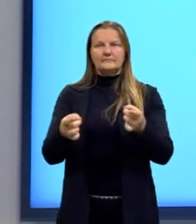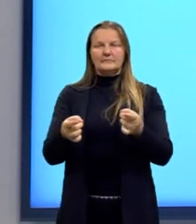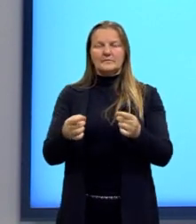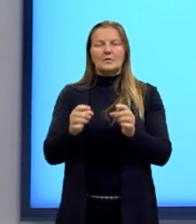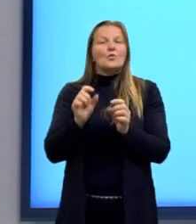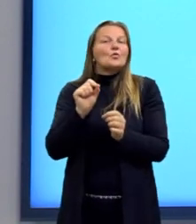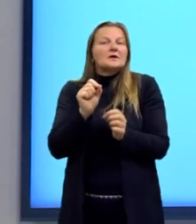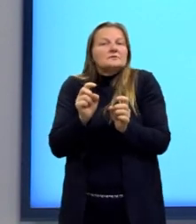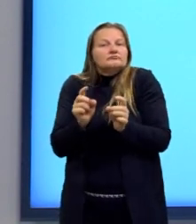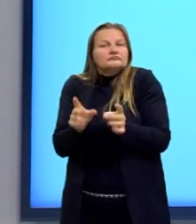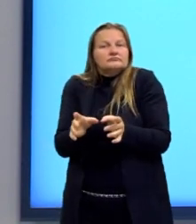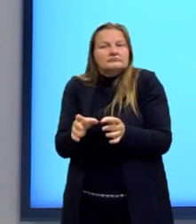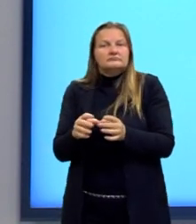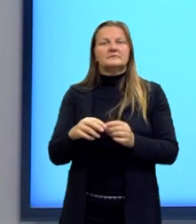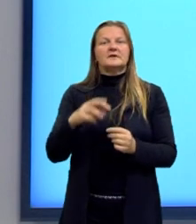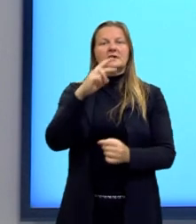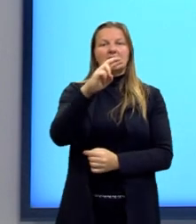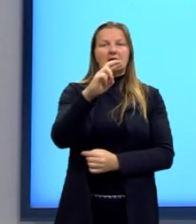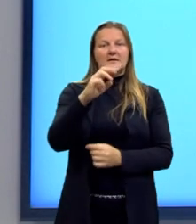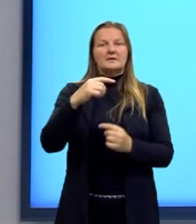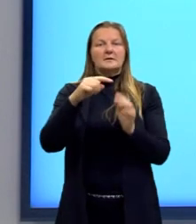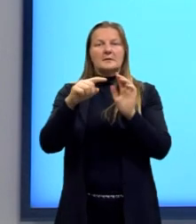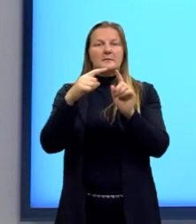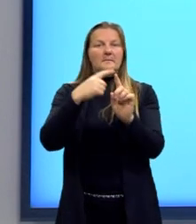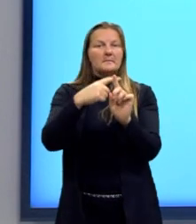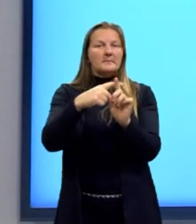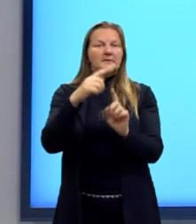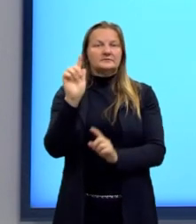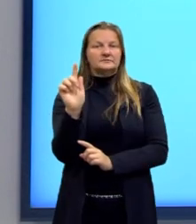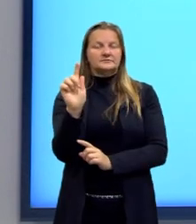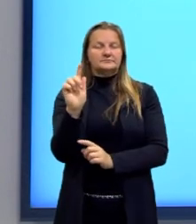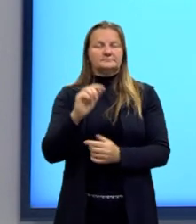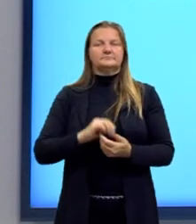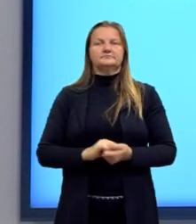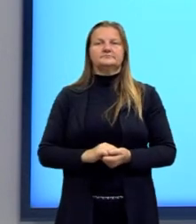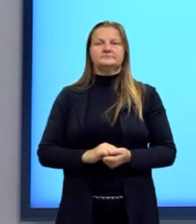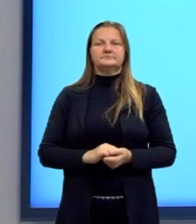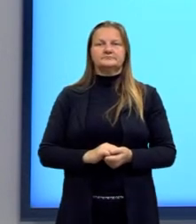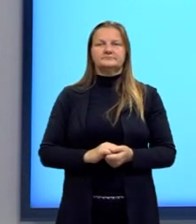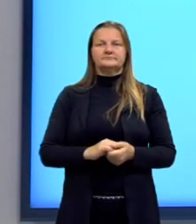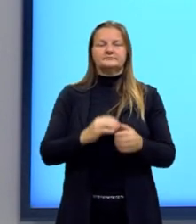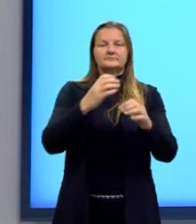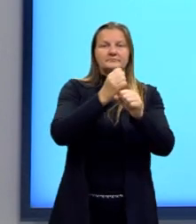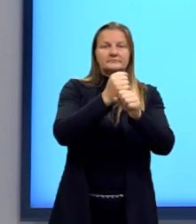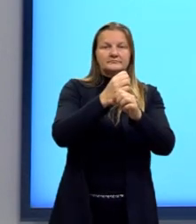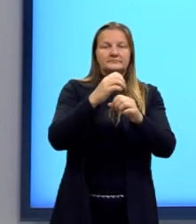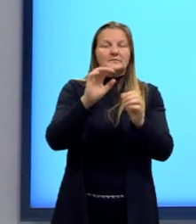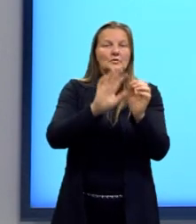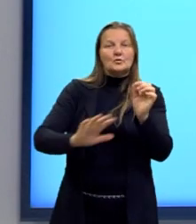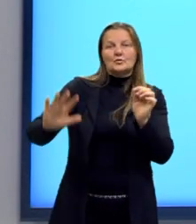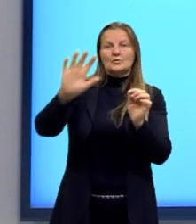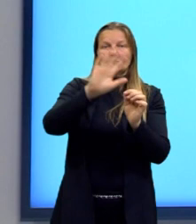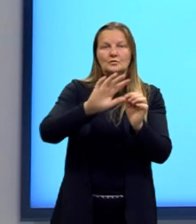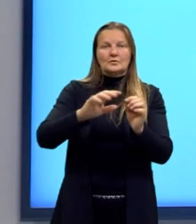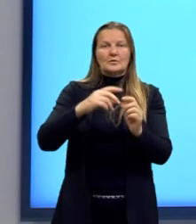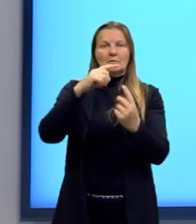termos que sobraram né então sobra R mais G tão área total